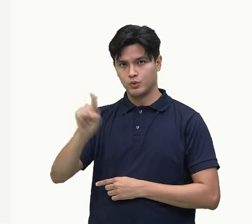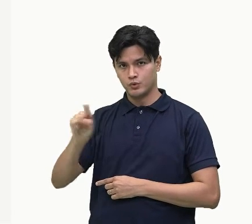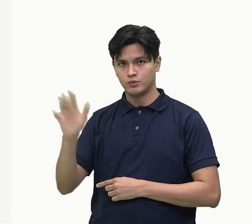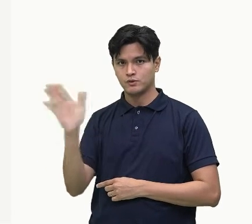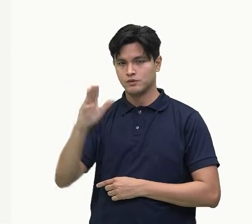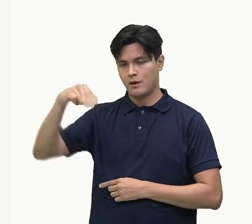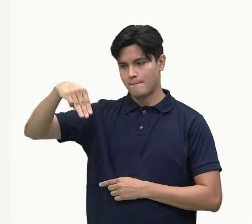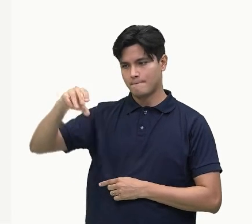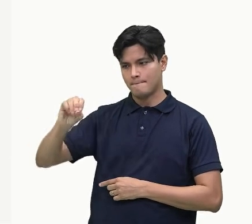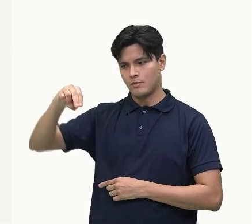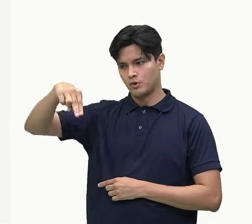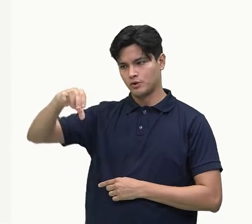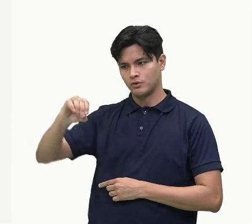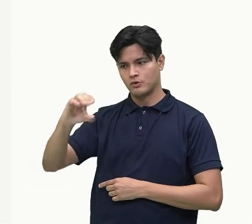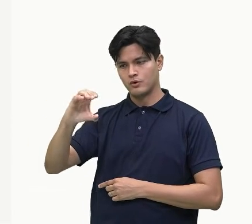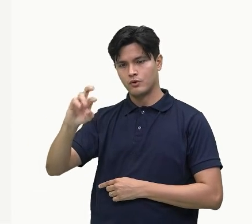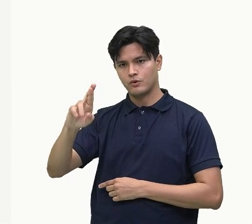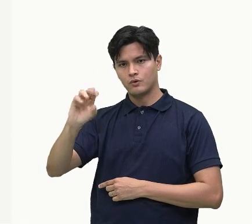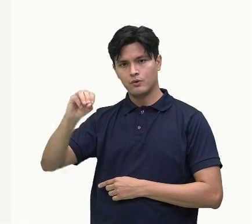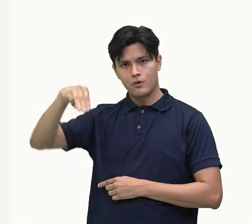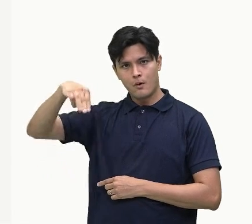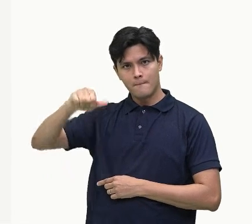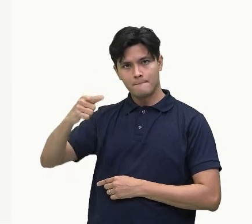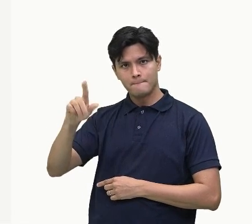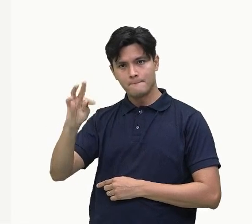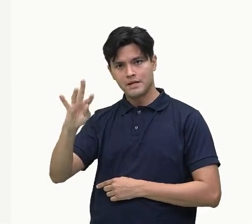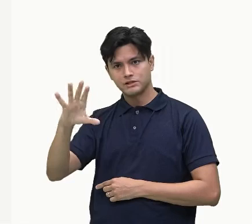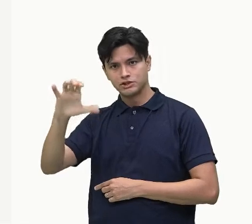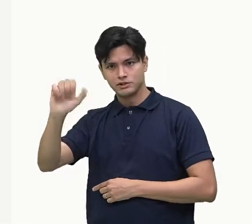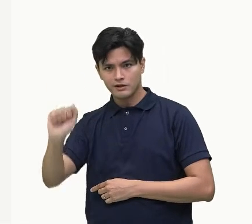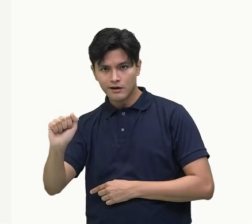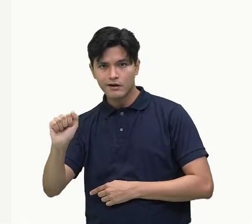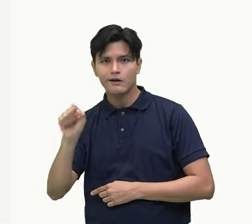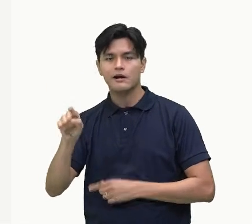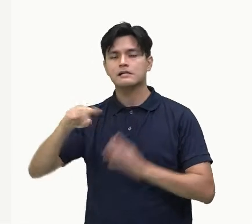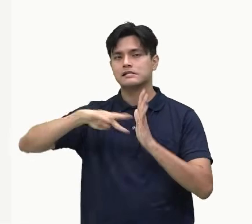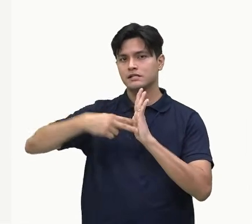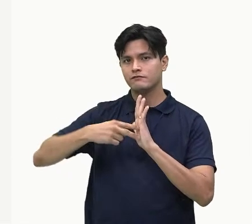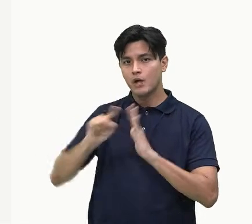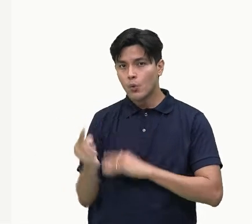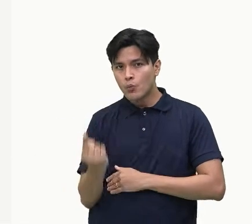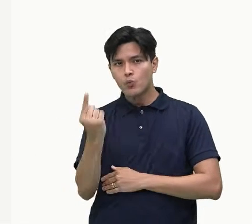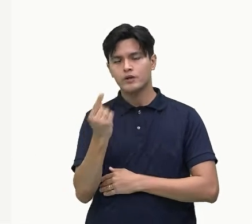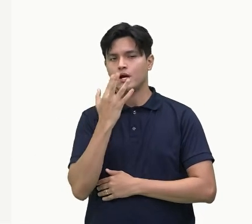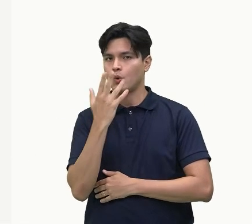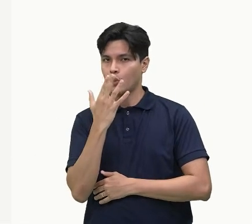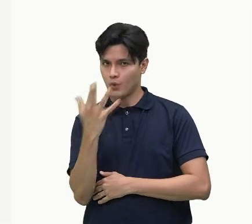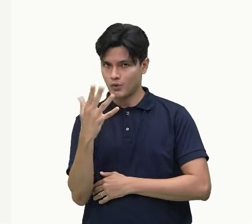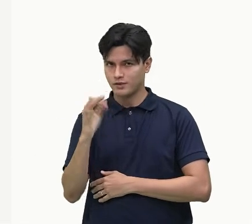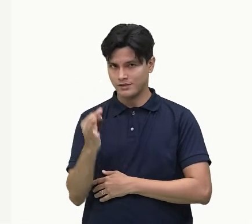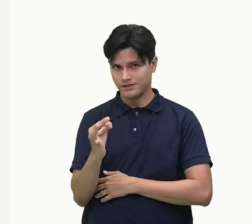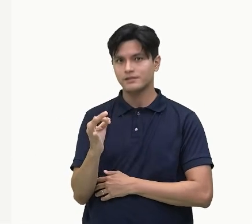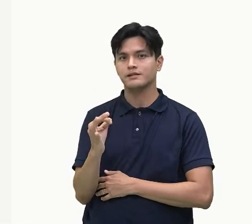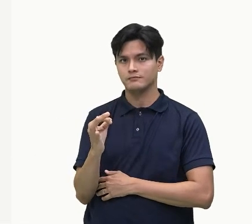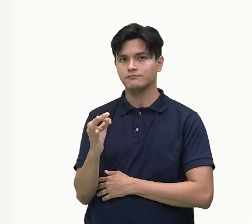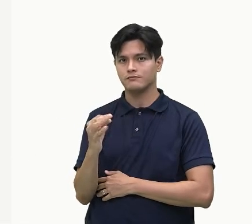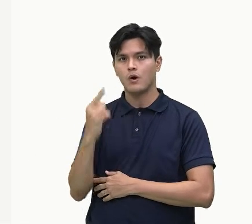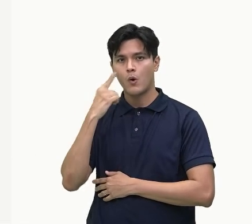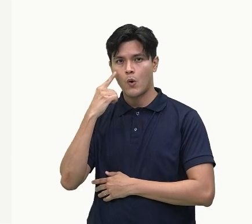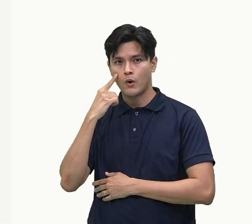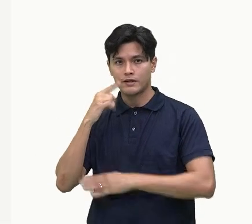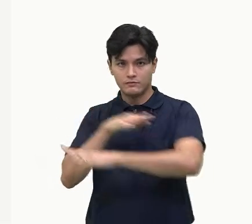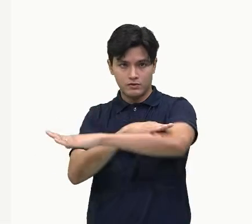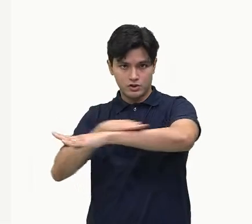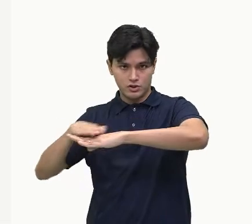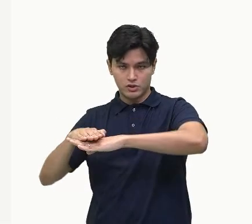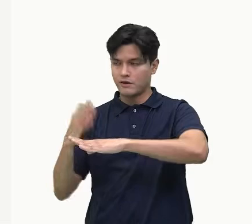espelho reflete a luz então chega até o olho humano, por exemplo. Mas veja que o raio de luz